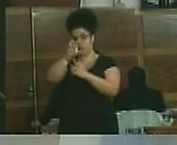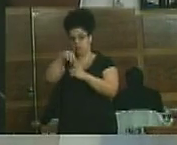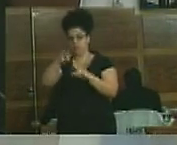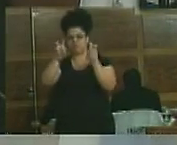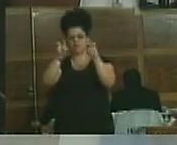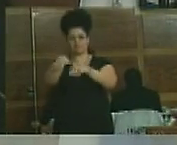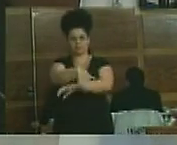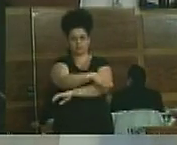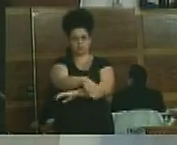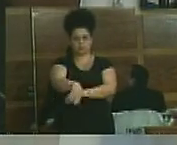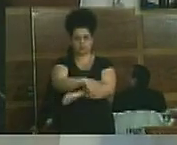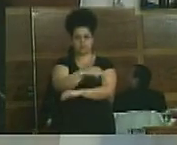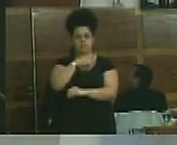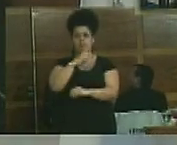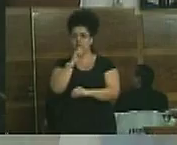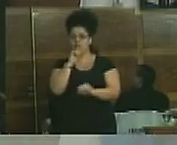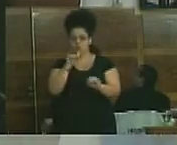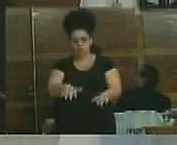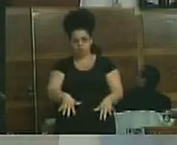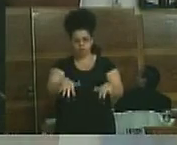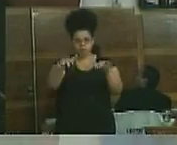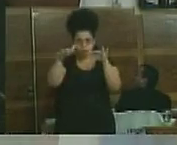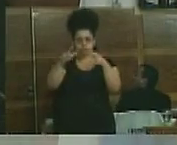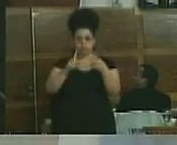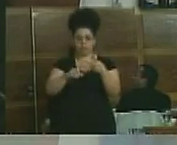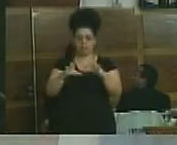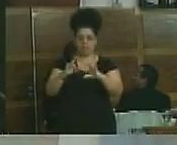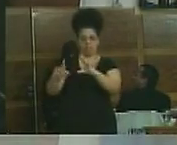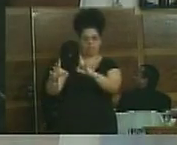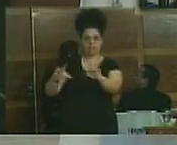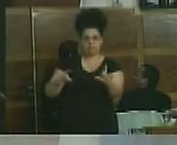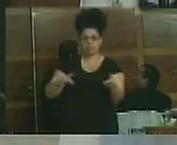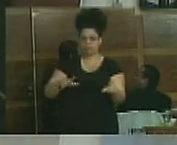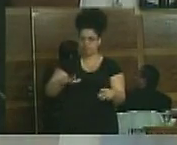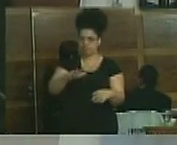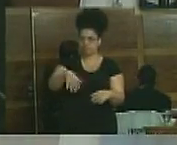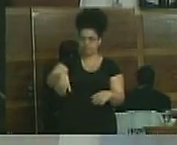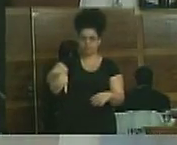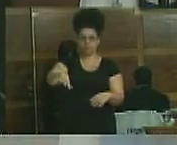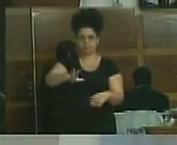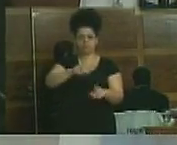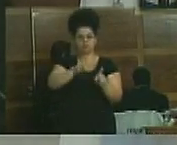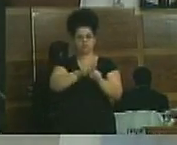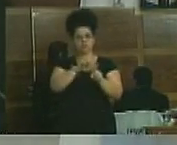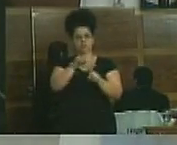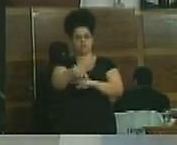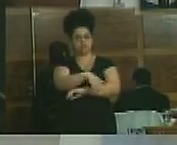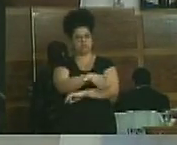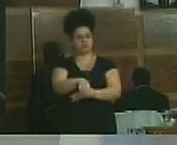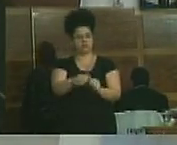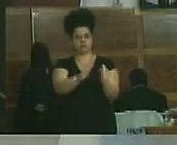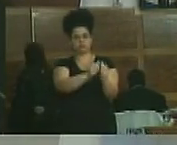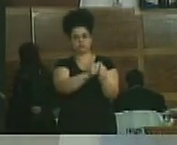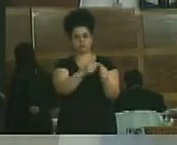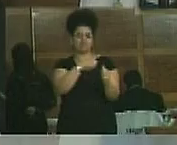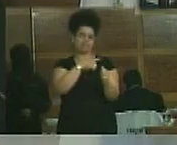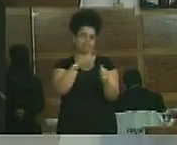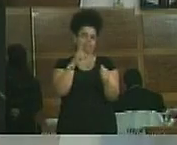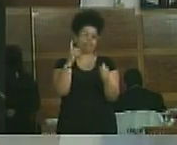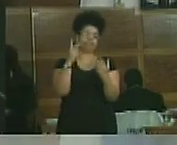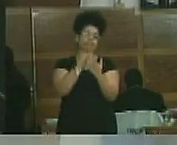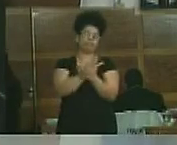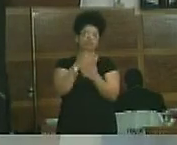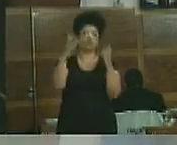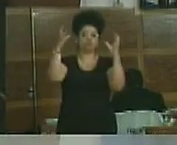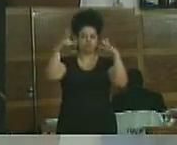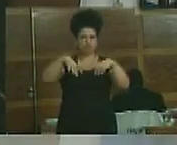rua de alagamento, enfim, que aquela rua ali, ela e as que estão em torno sofrem com alagamento, com chuva,